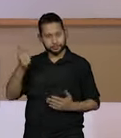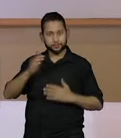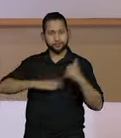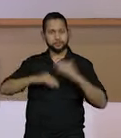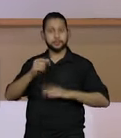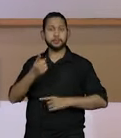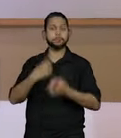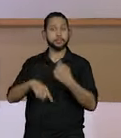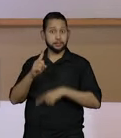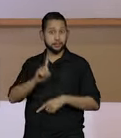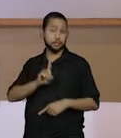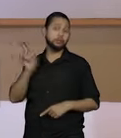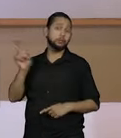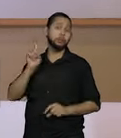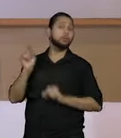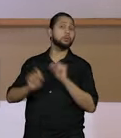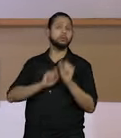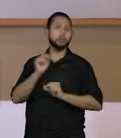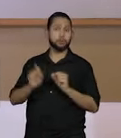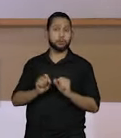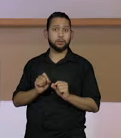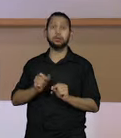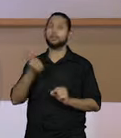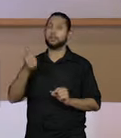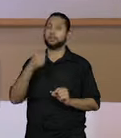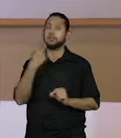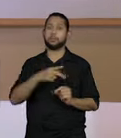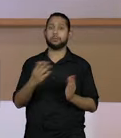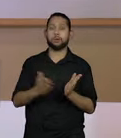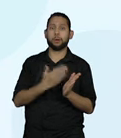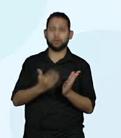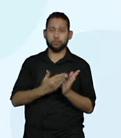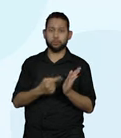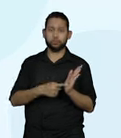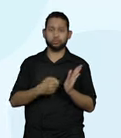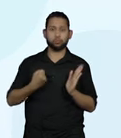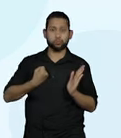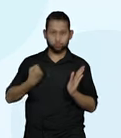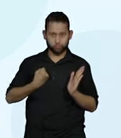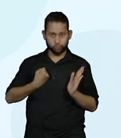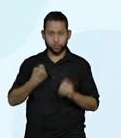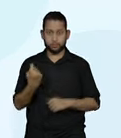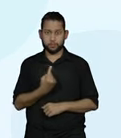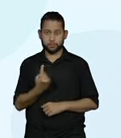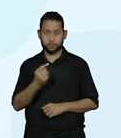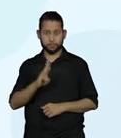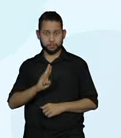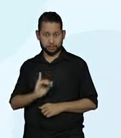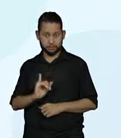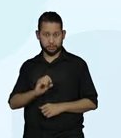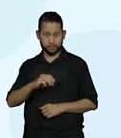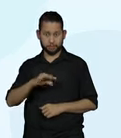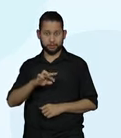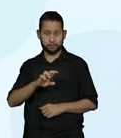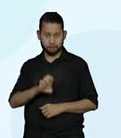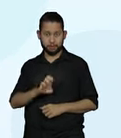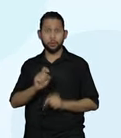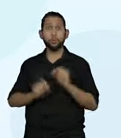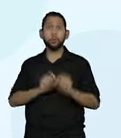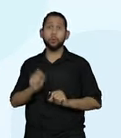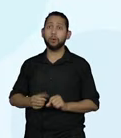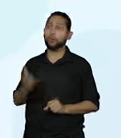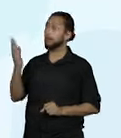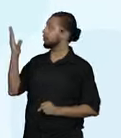de recuperação, ela está lá no caderno do aluno, no primeiro bimestre, e ela é reconhecer